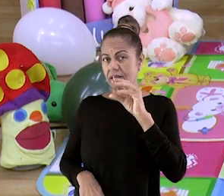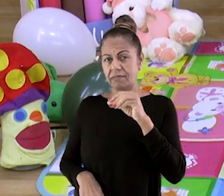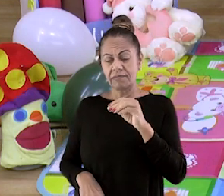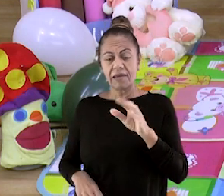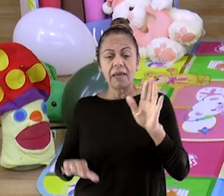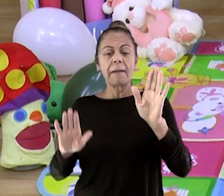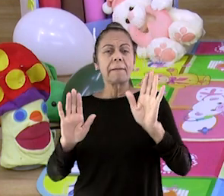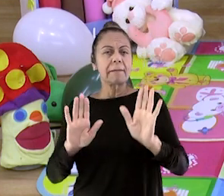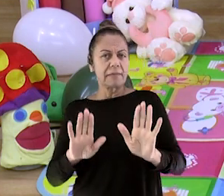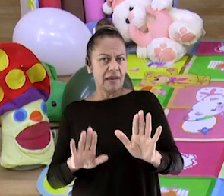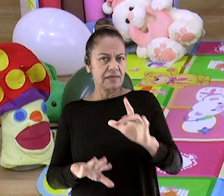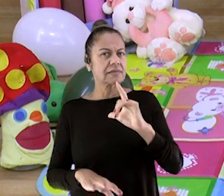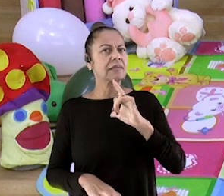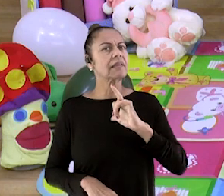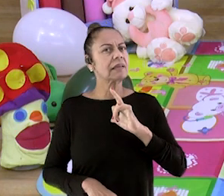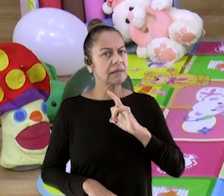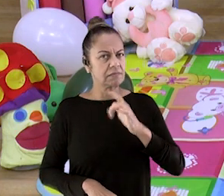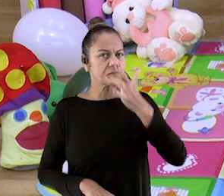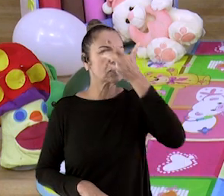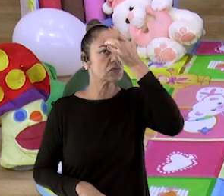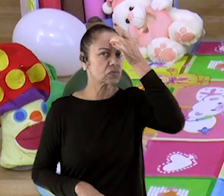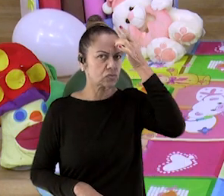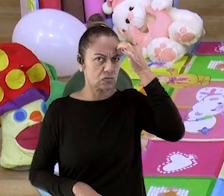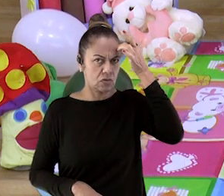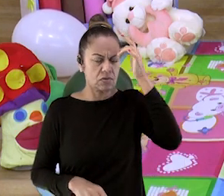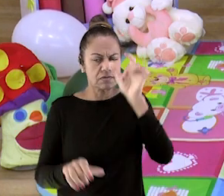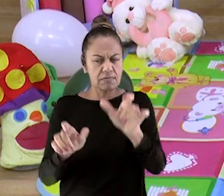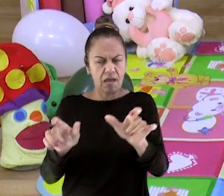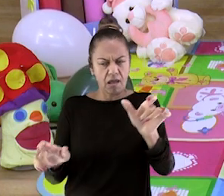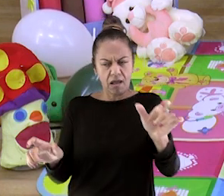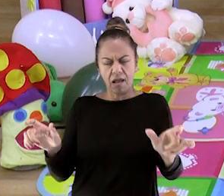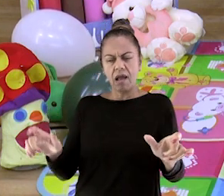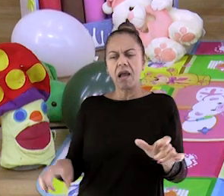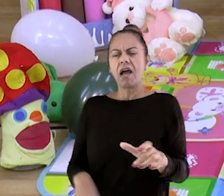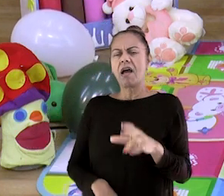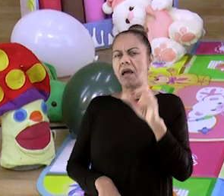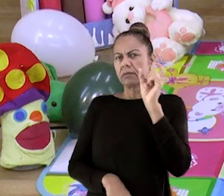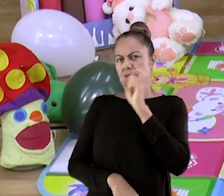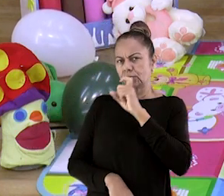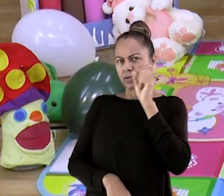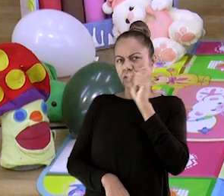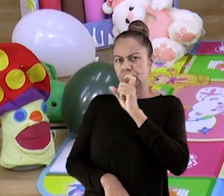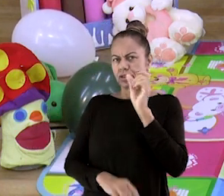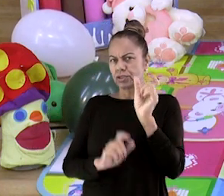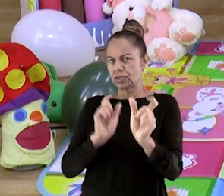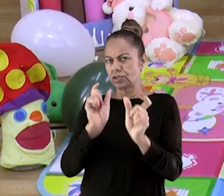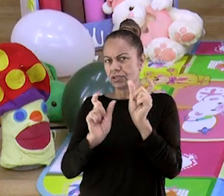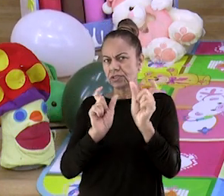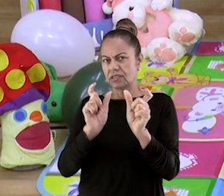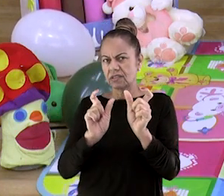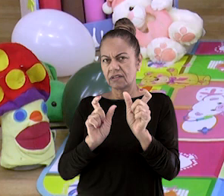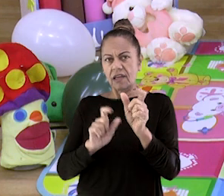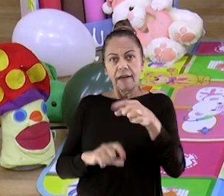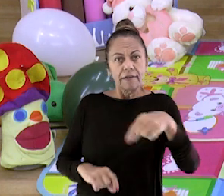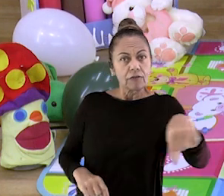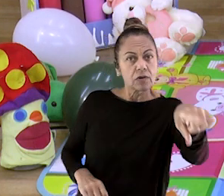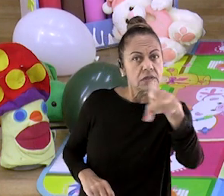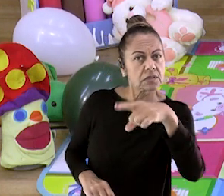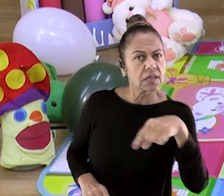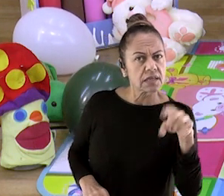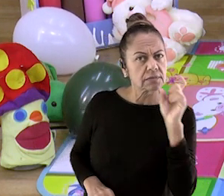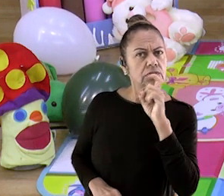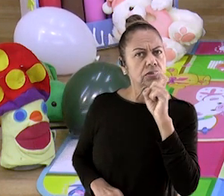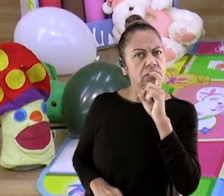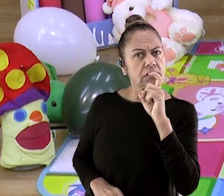ah mas tem gente que conta mentira e vocês amigos falam